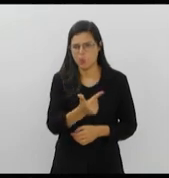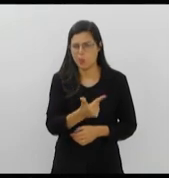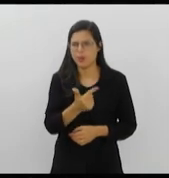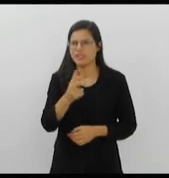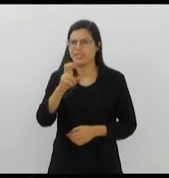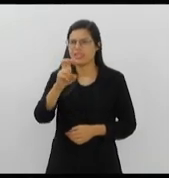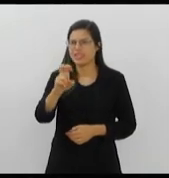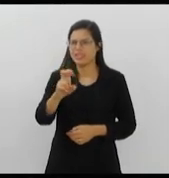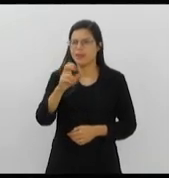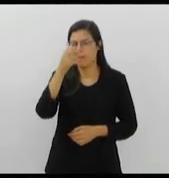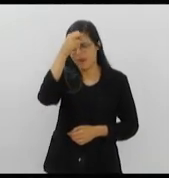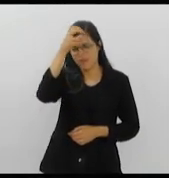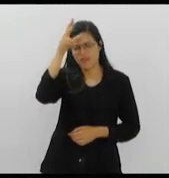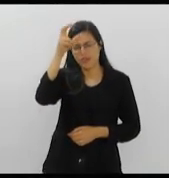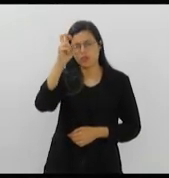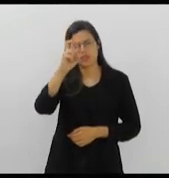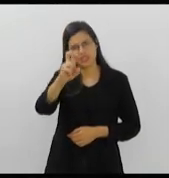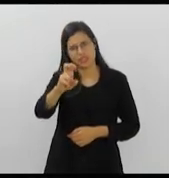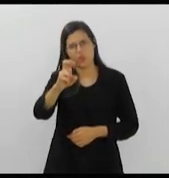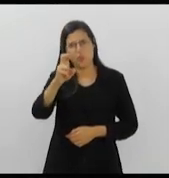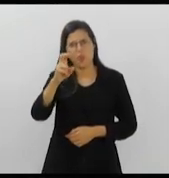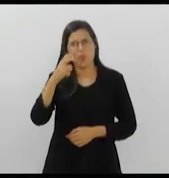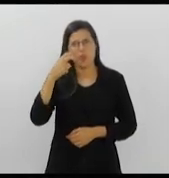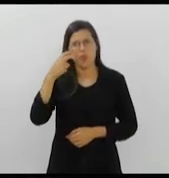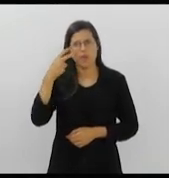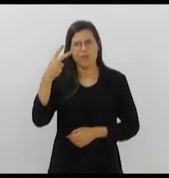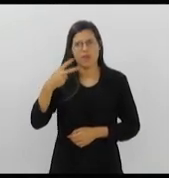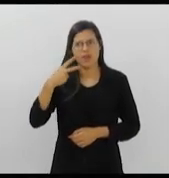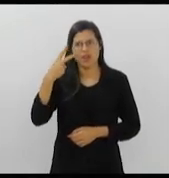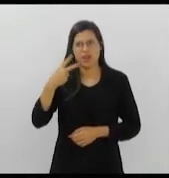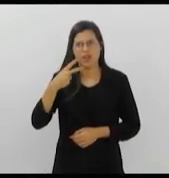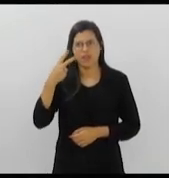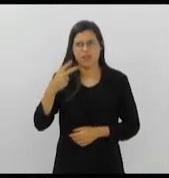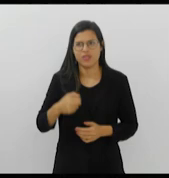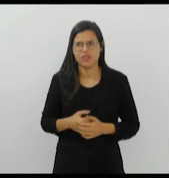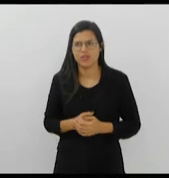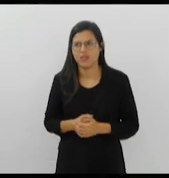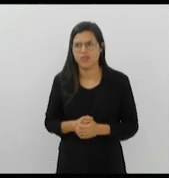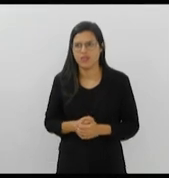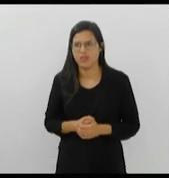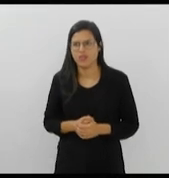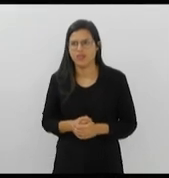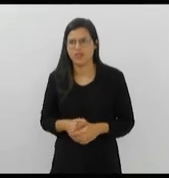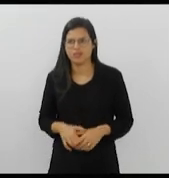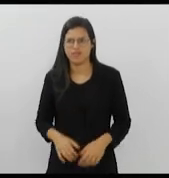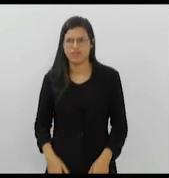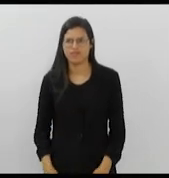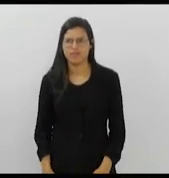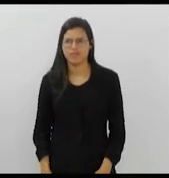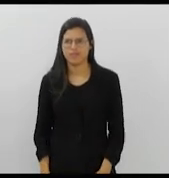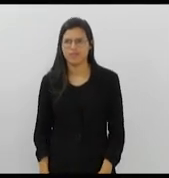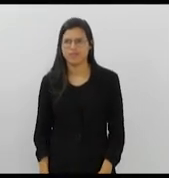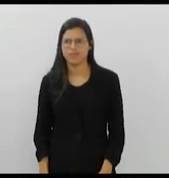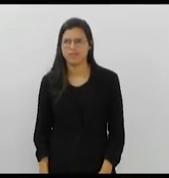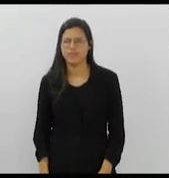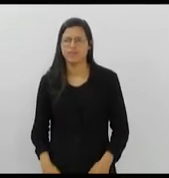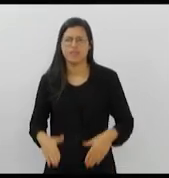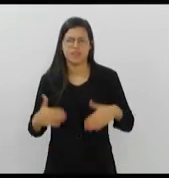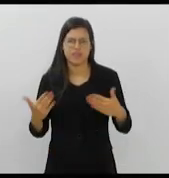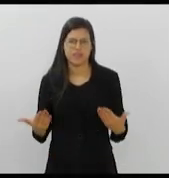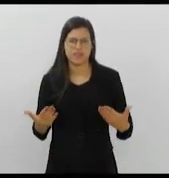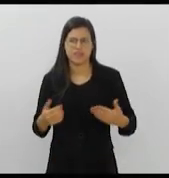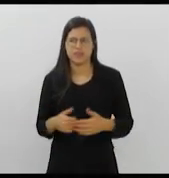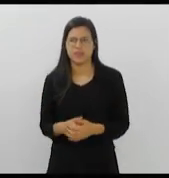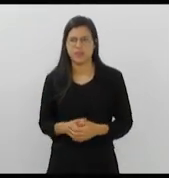5 de vereador. Deputada Célia Jordão, a senhora não está na lista também, não, viu? Bom,